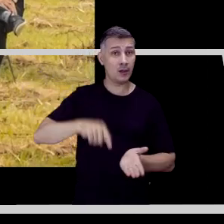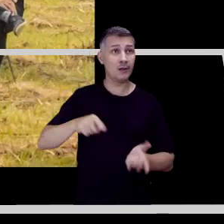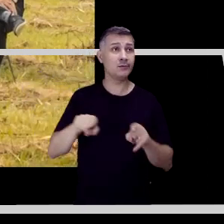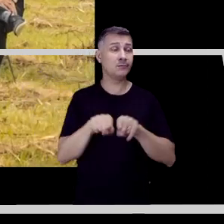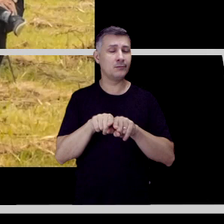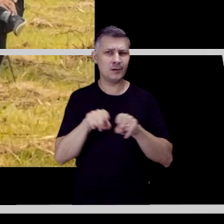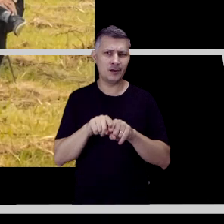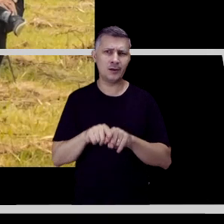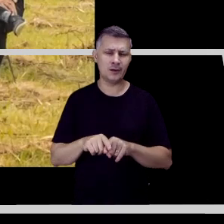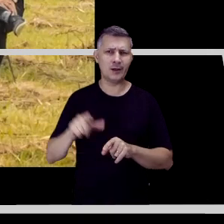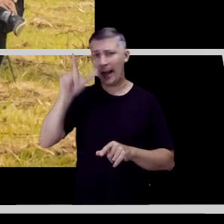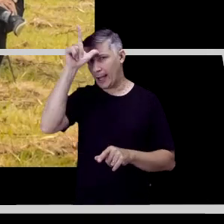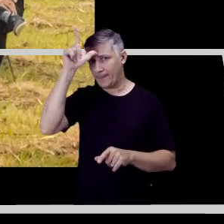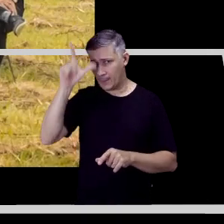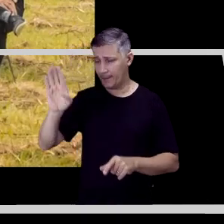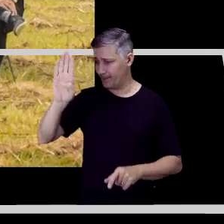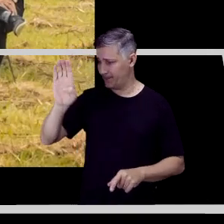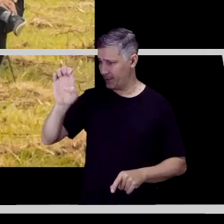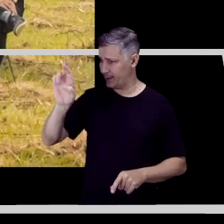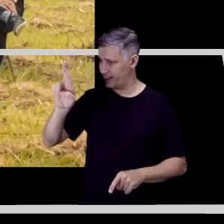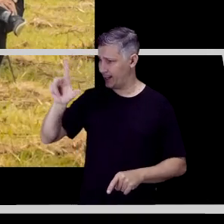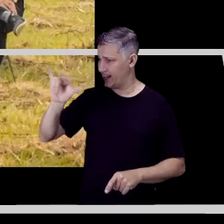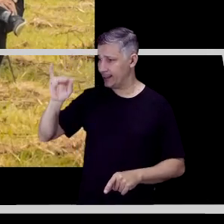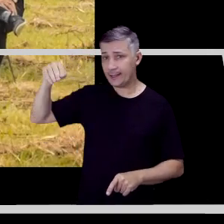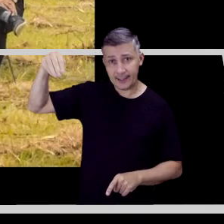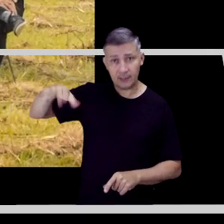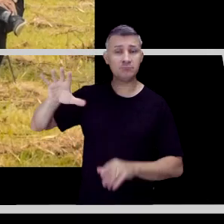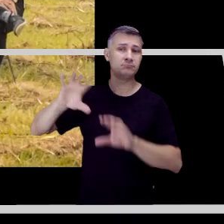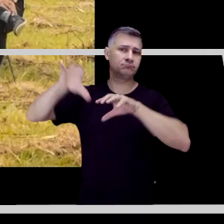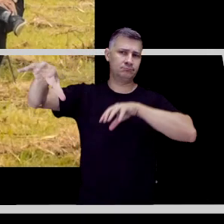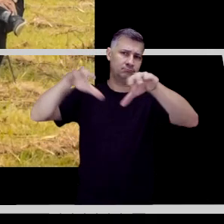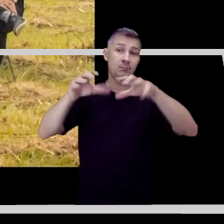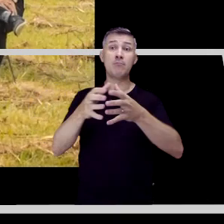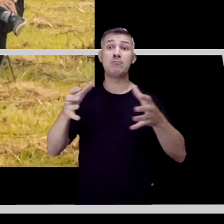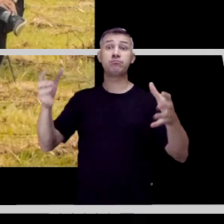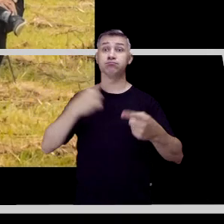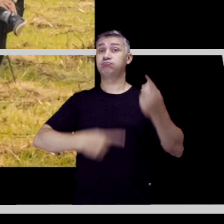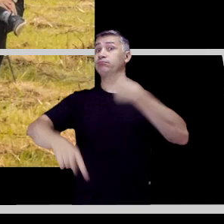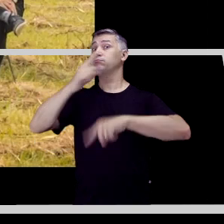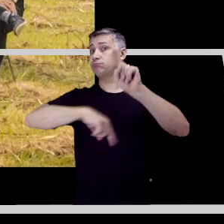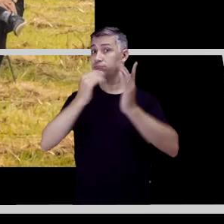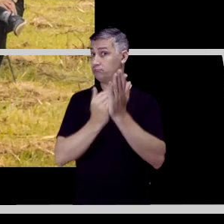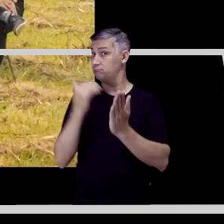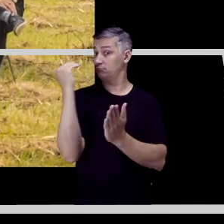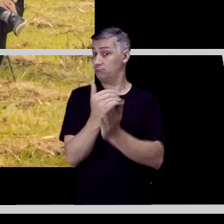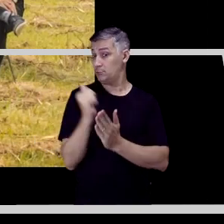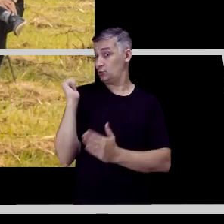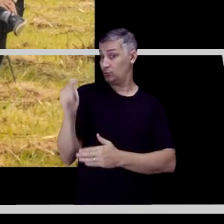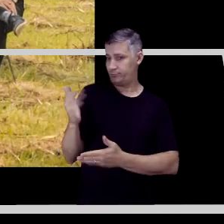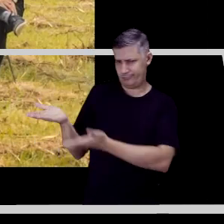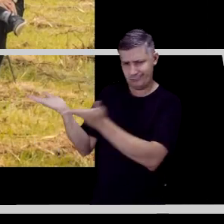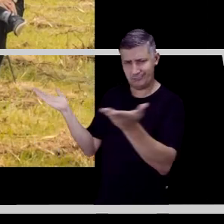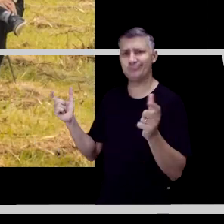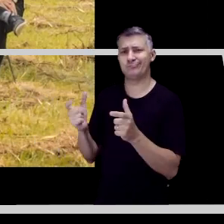sócios em Berlim, então é uma equipe que ela está espalhada e já cresceu mais do que, né, do que as pessoas que